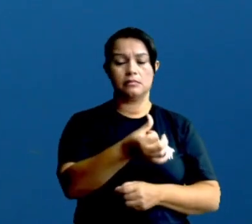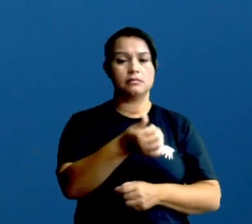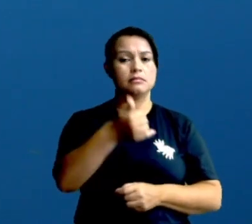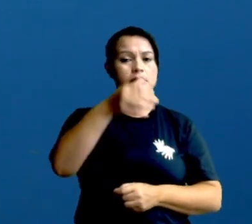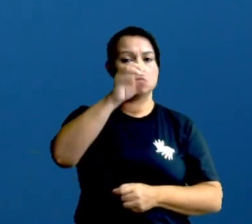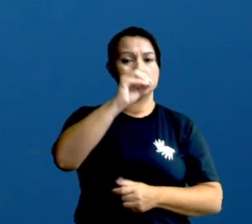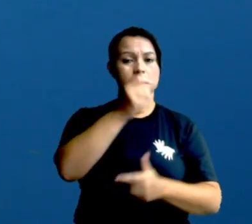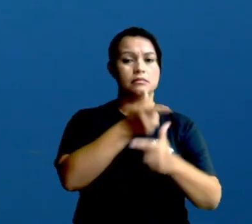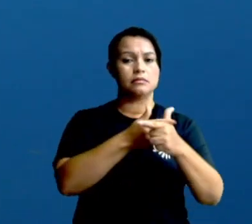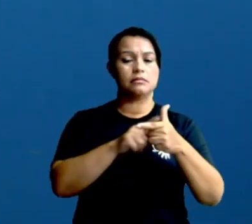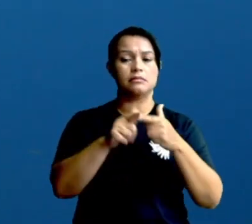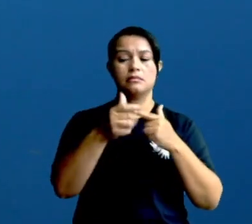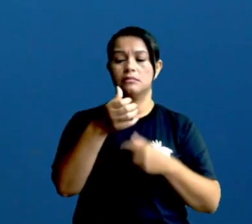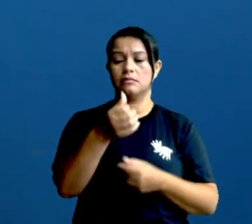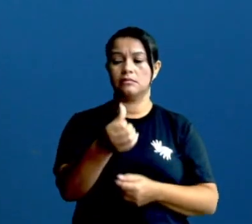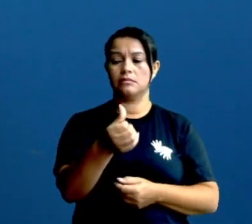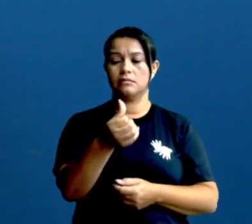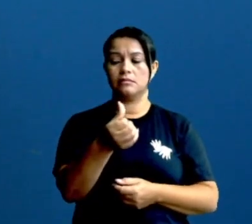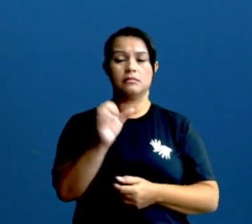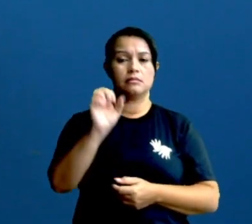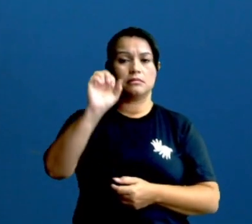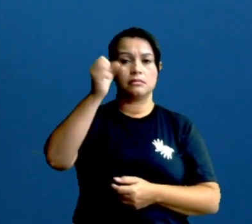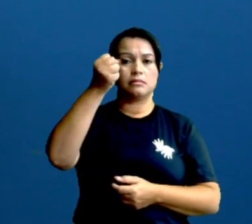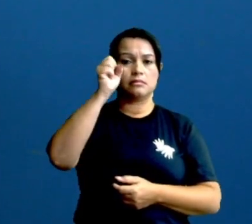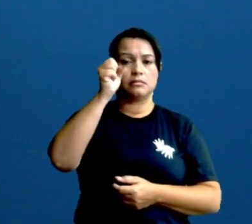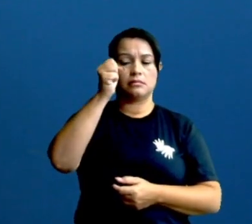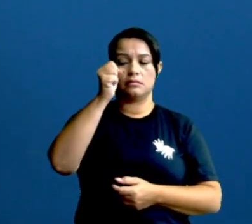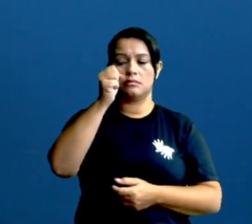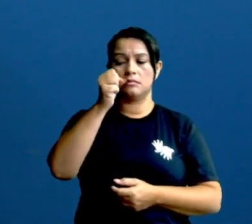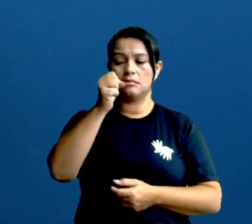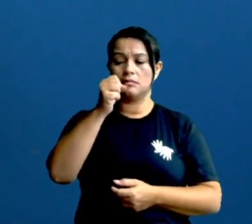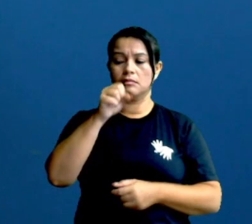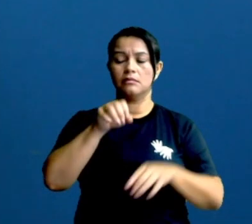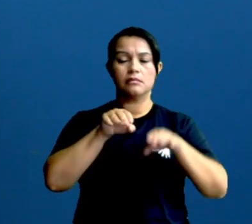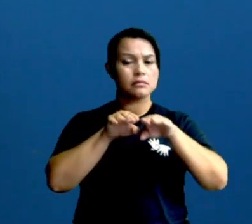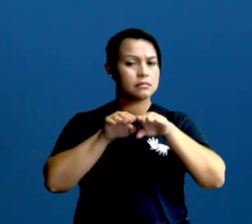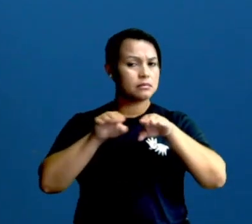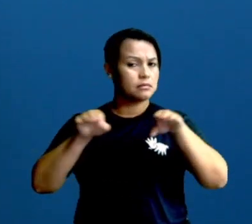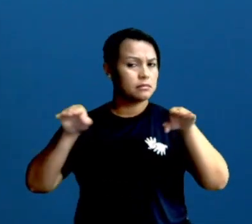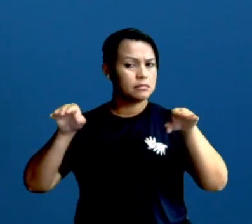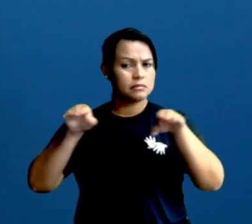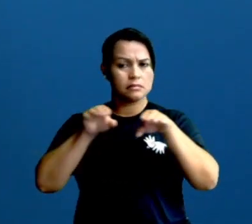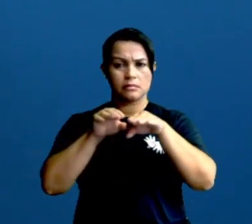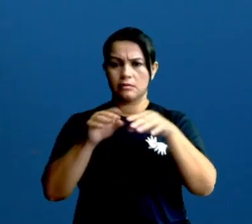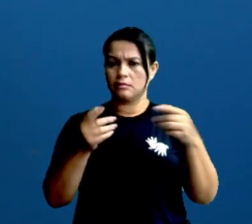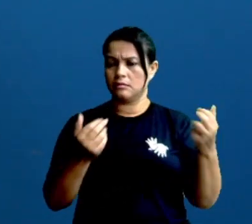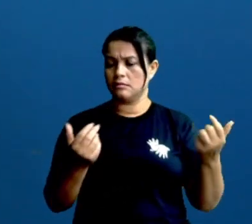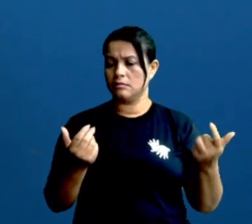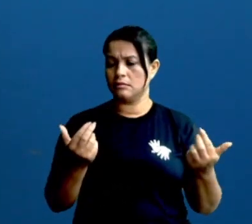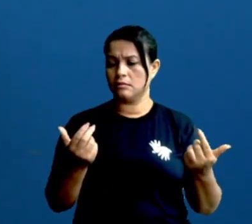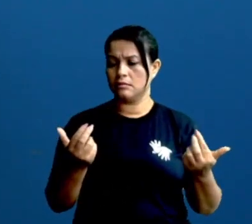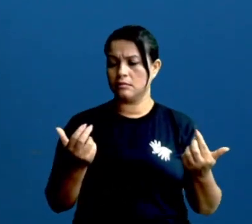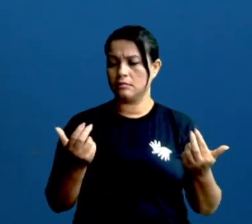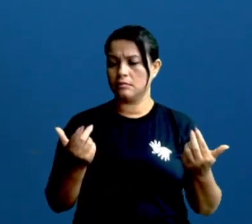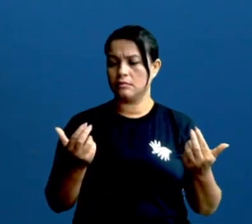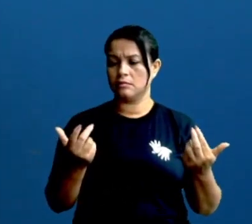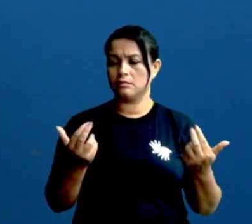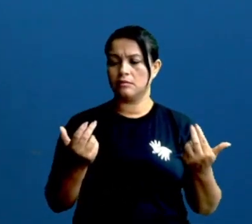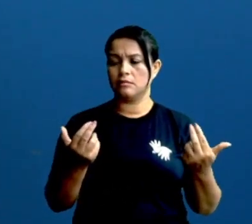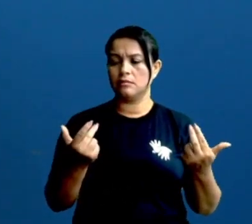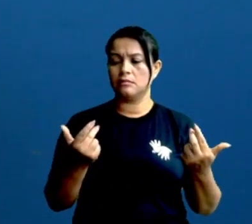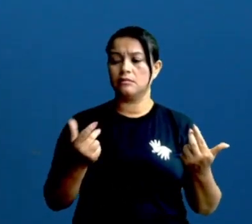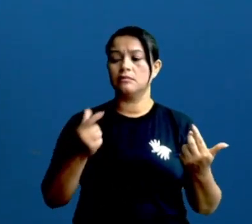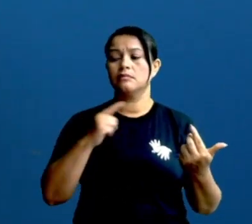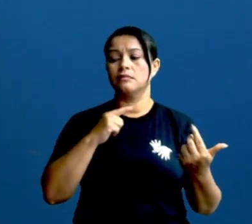elevado a 10 dividido por 6 elevado a 8. As minhas bases, elas estão o quê? Iguais.